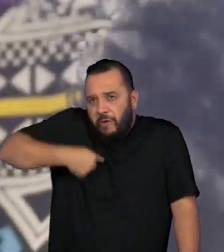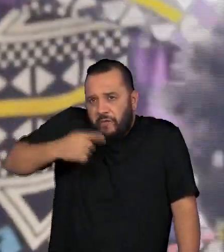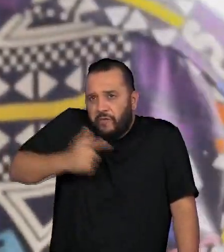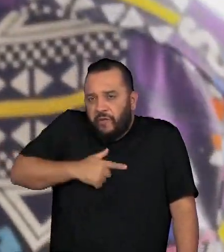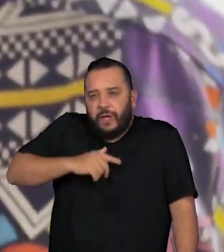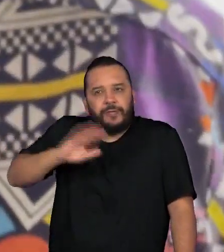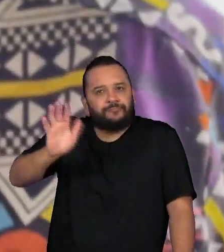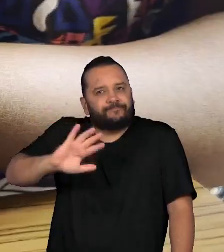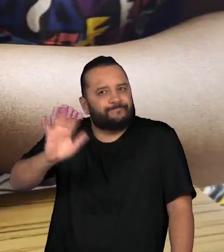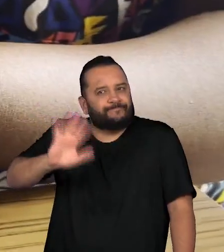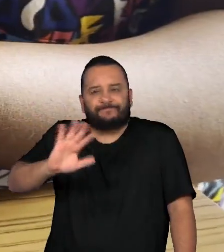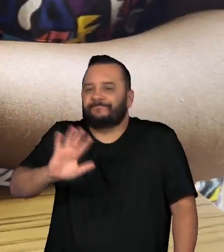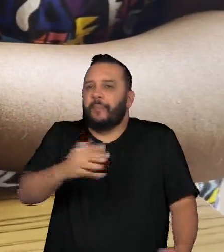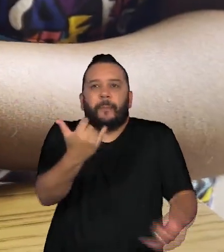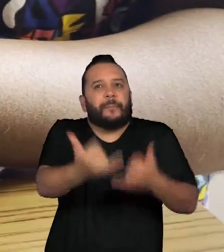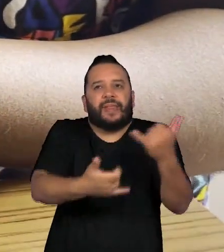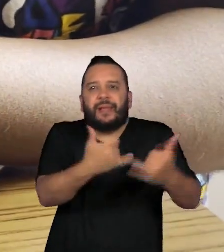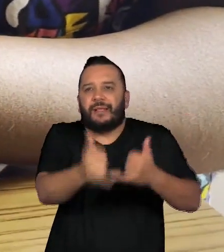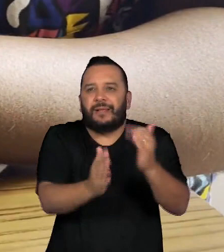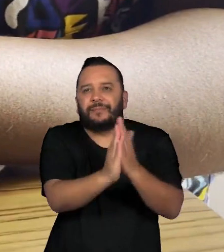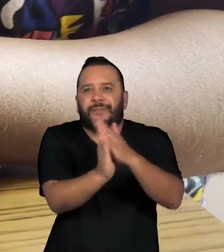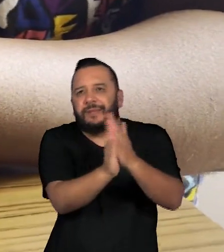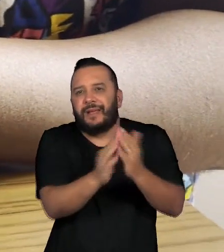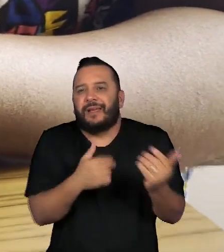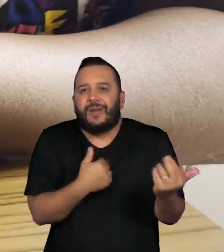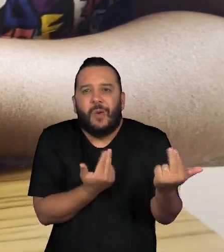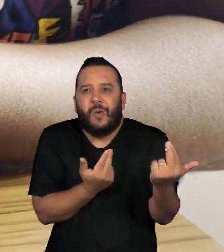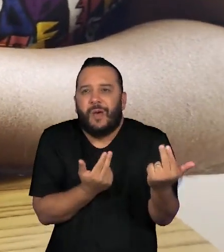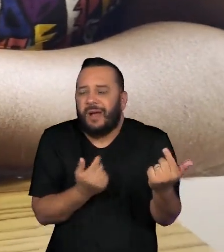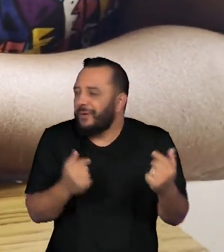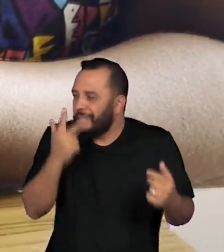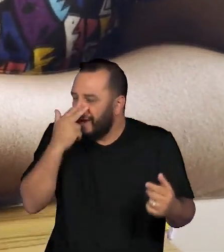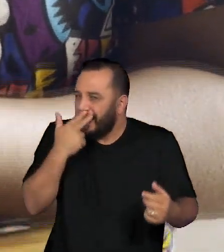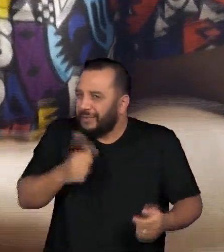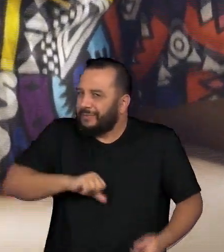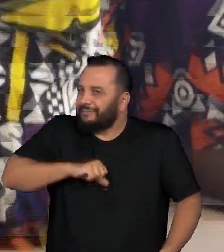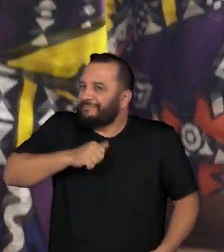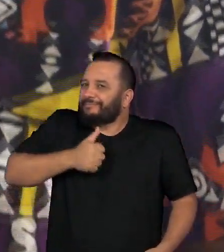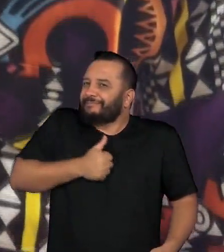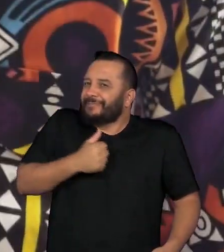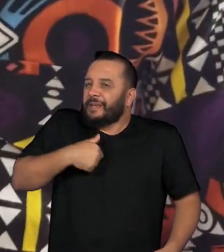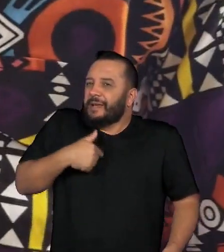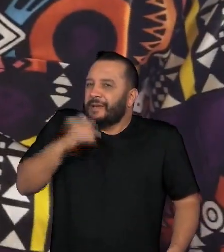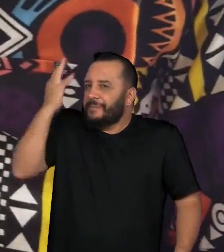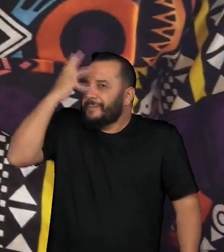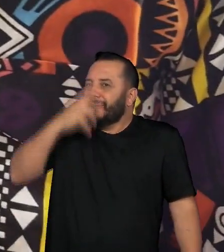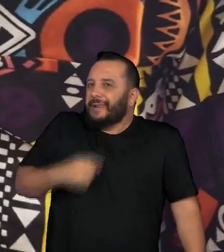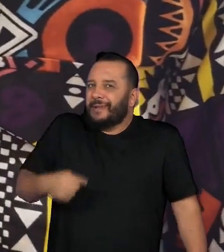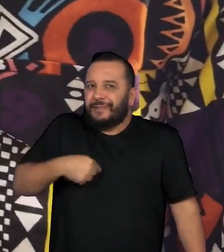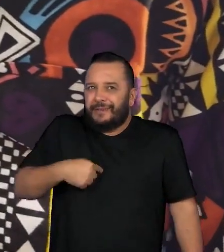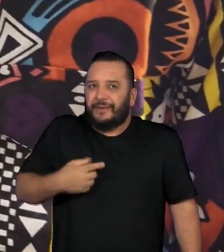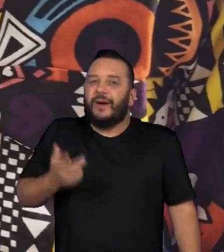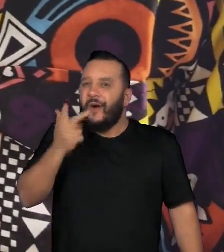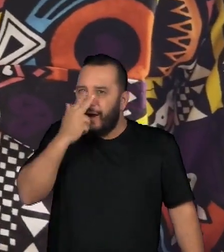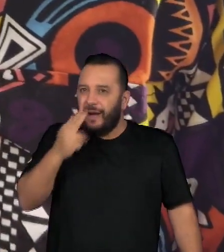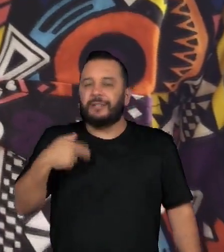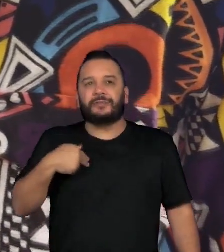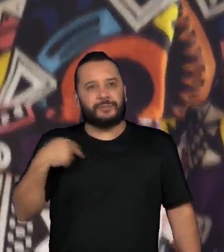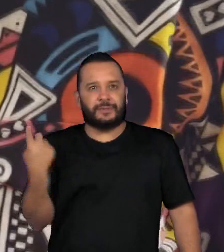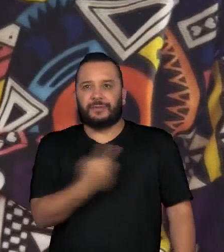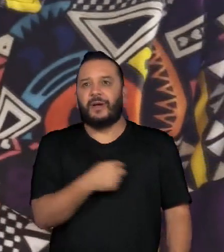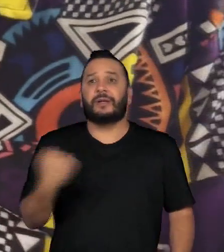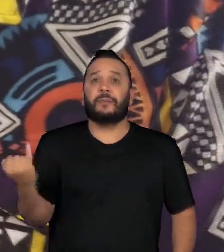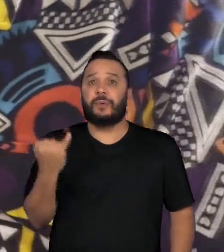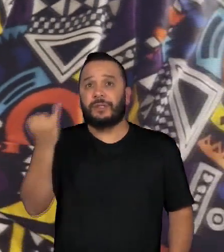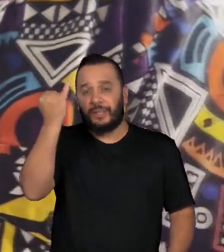ela começa a perceber que ela é uma pessoa comum e que ela tem a sua própria beleza. Eu acho que pra gente, o importante é